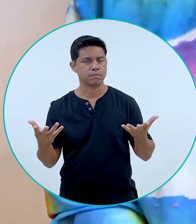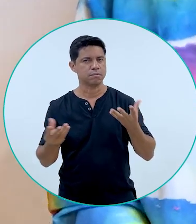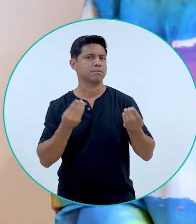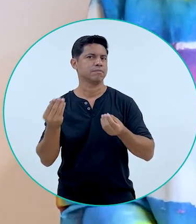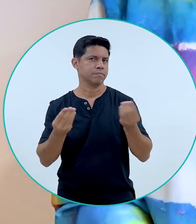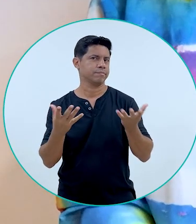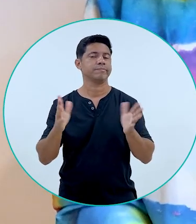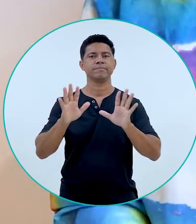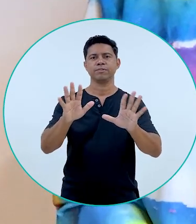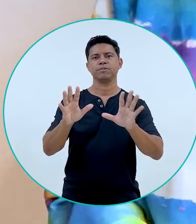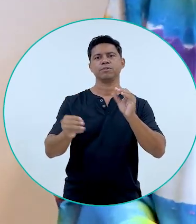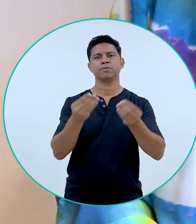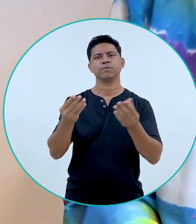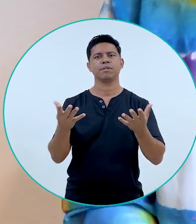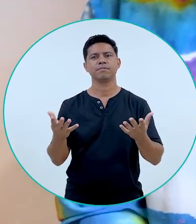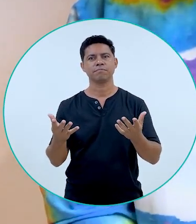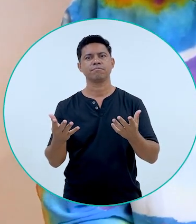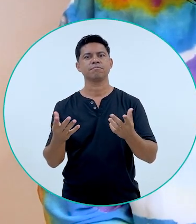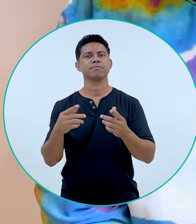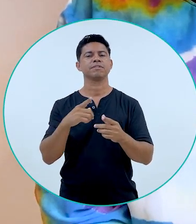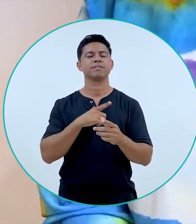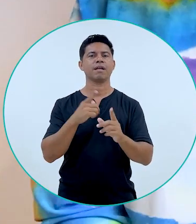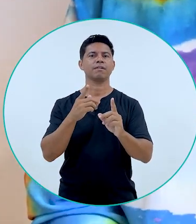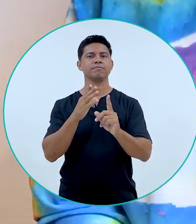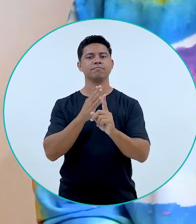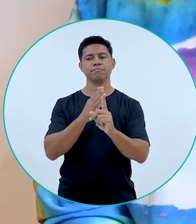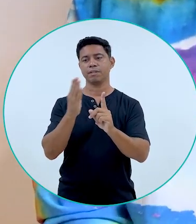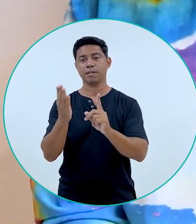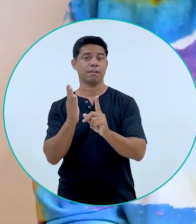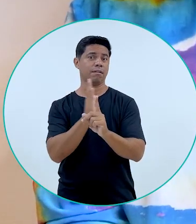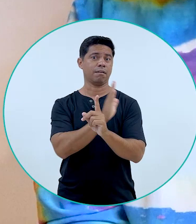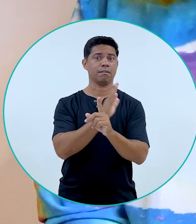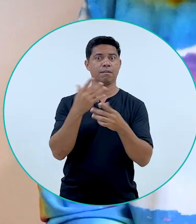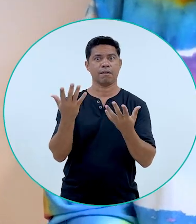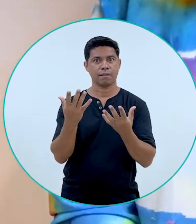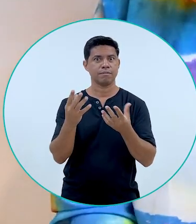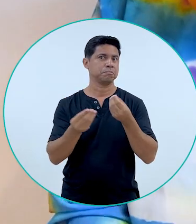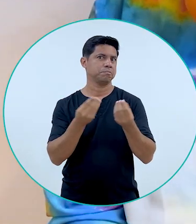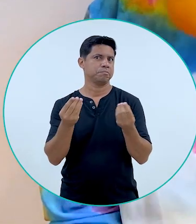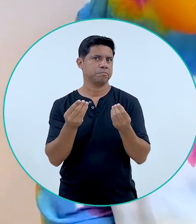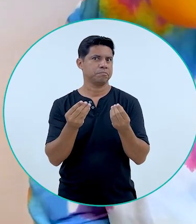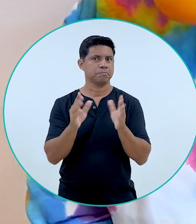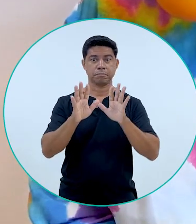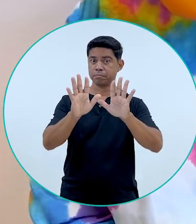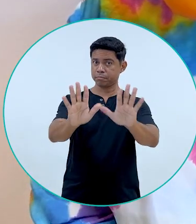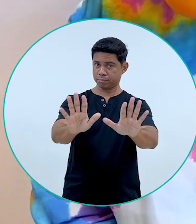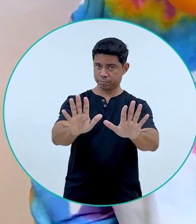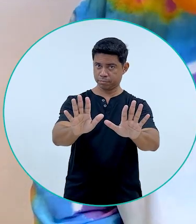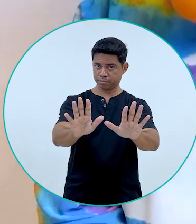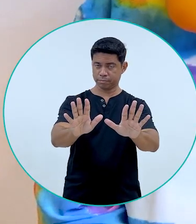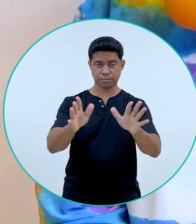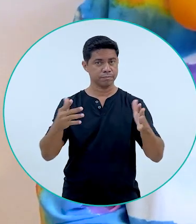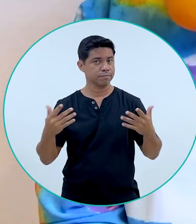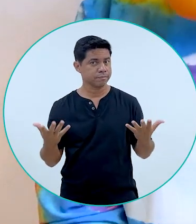dos polígonos com um lado par de lados, podem ter esses lados alongados, mas, porém,